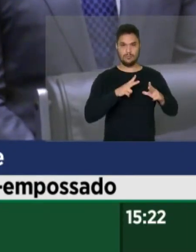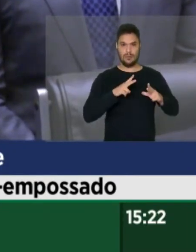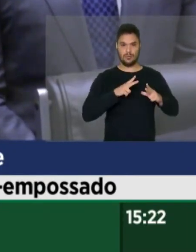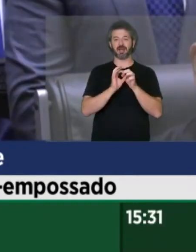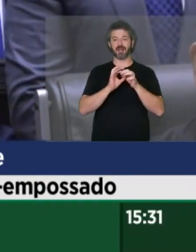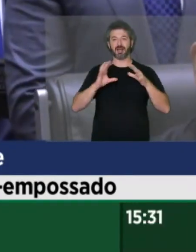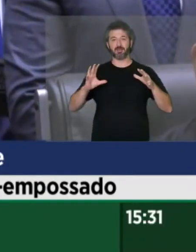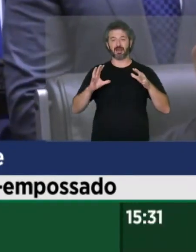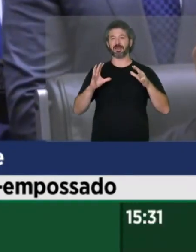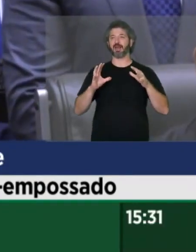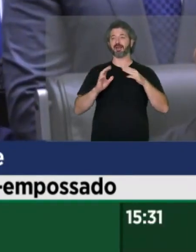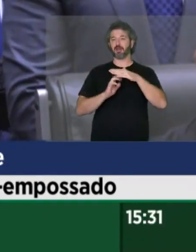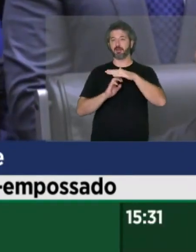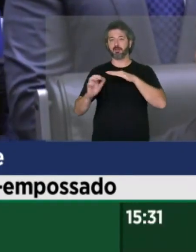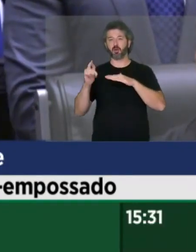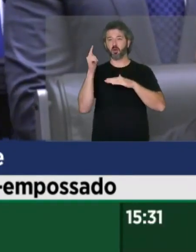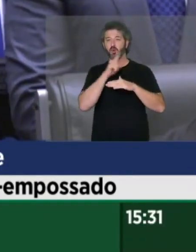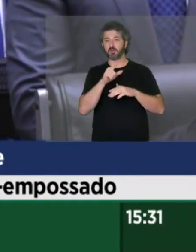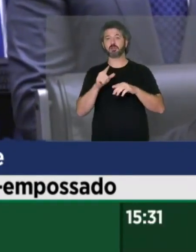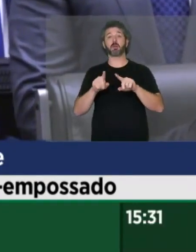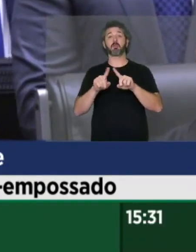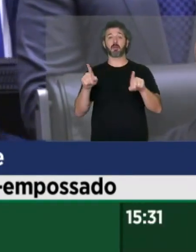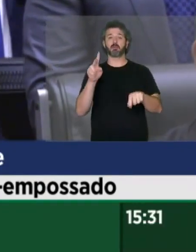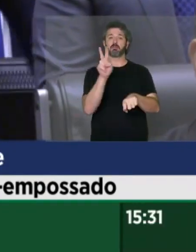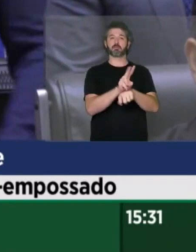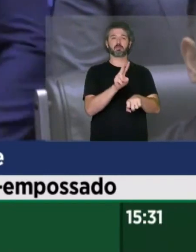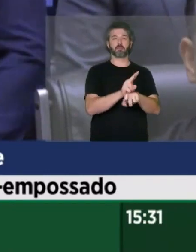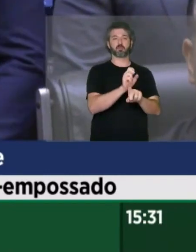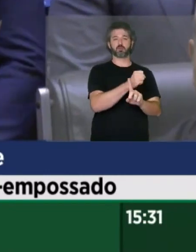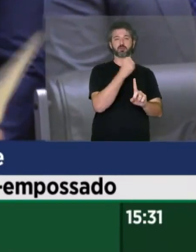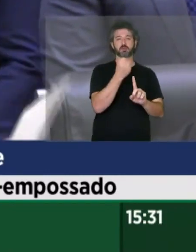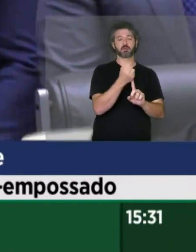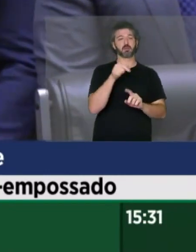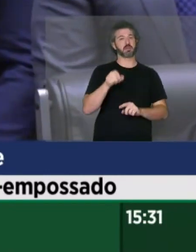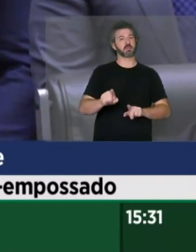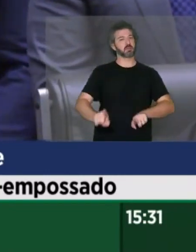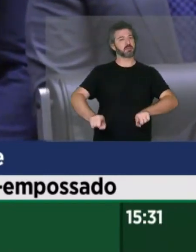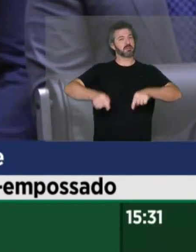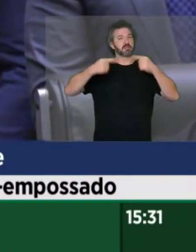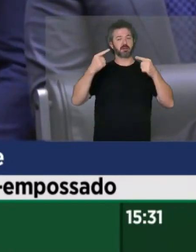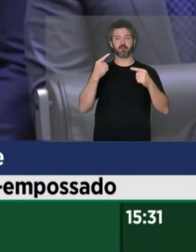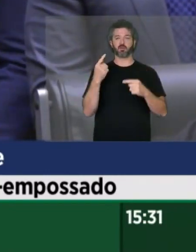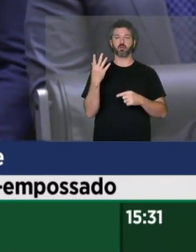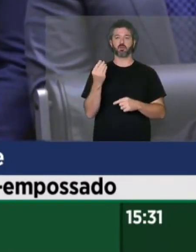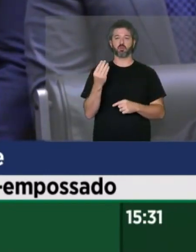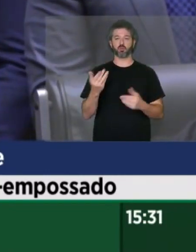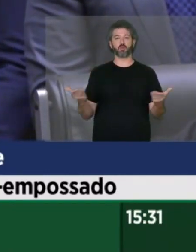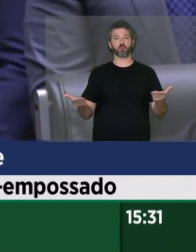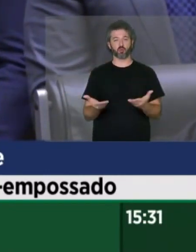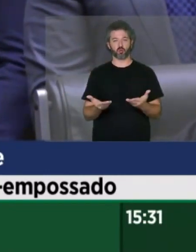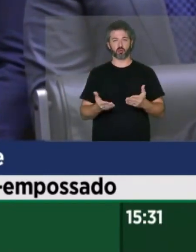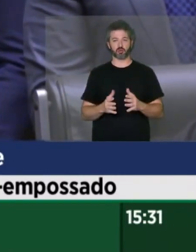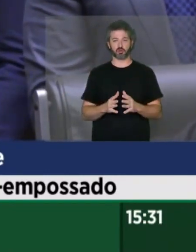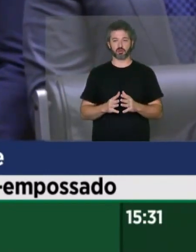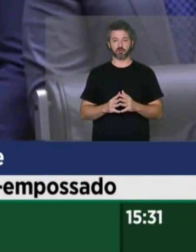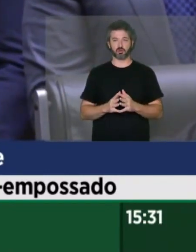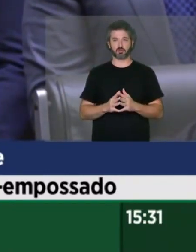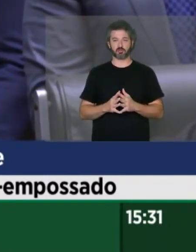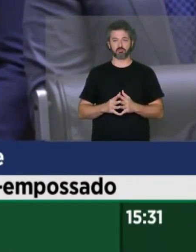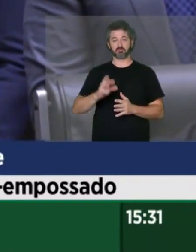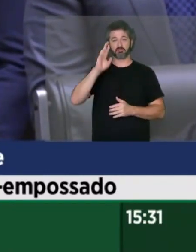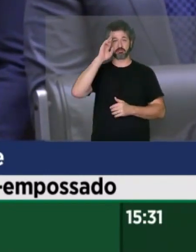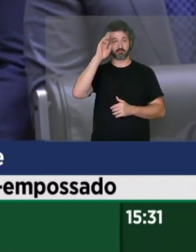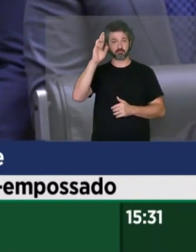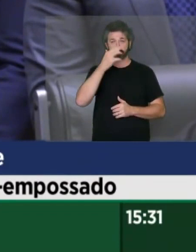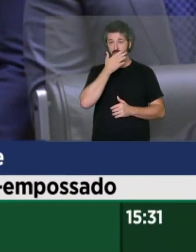públicas Lula falou também sobre a preocupação do Brasil não ser dependente da tecnologia de